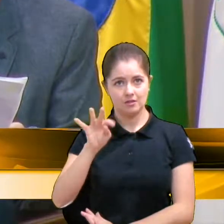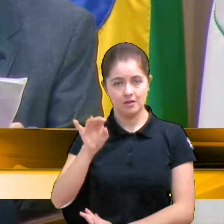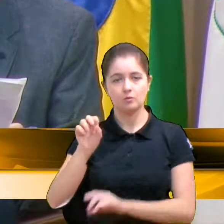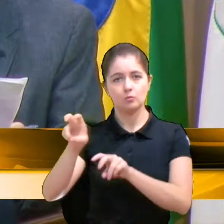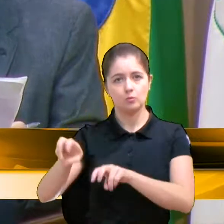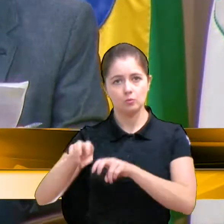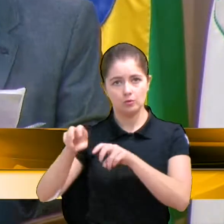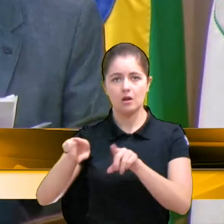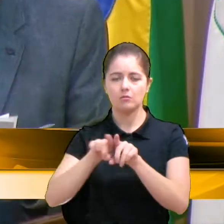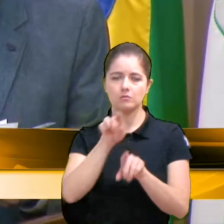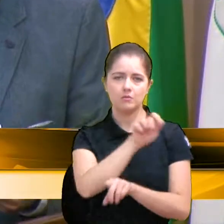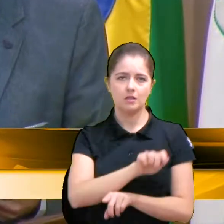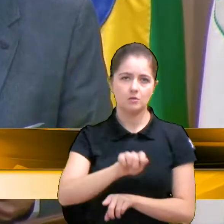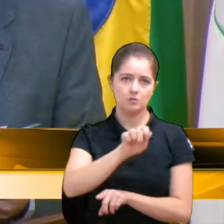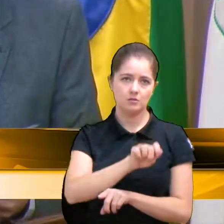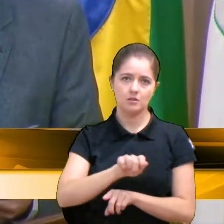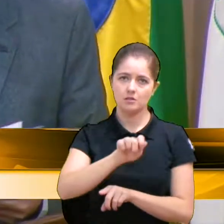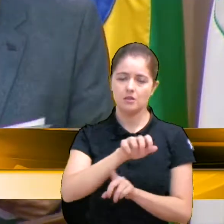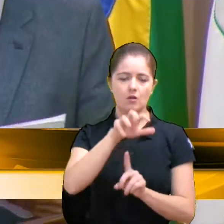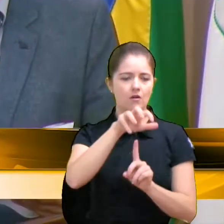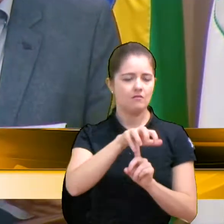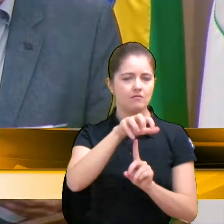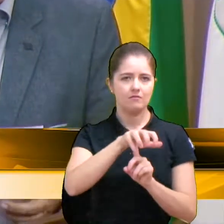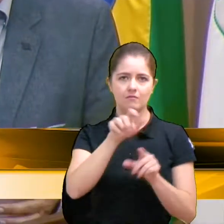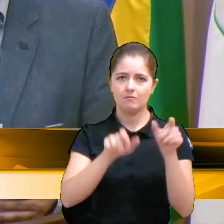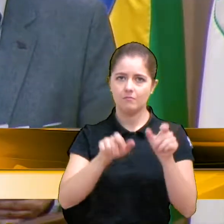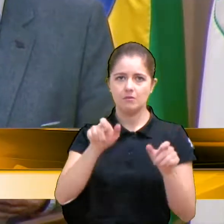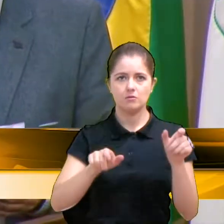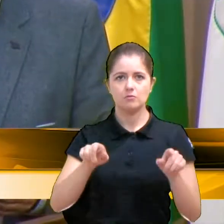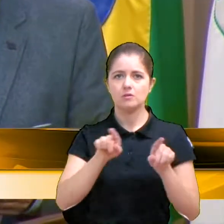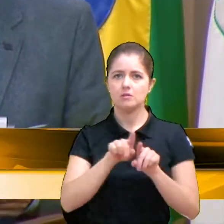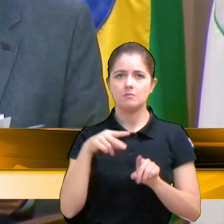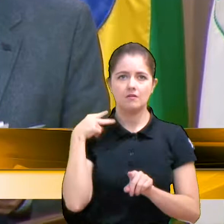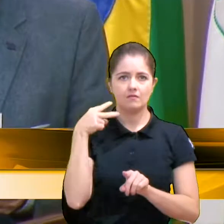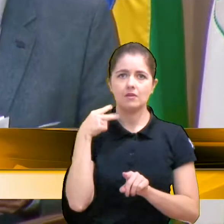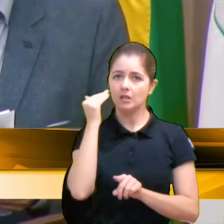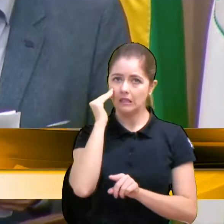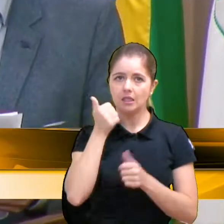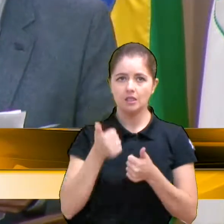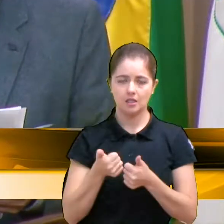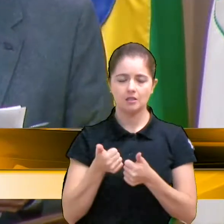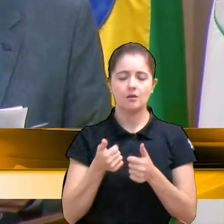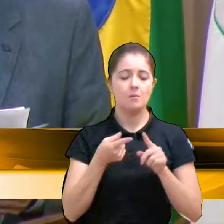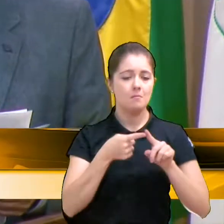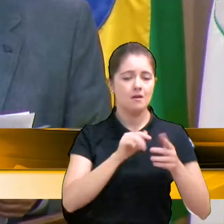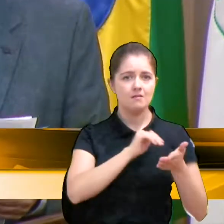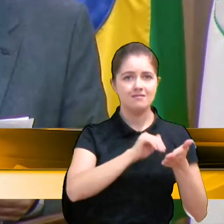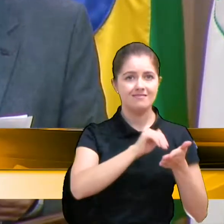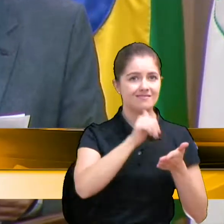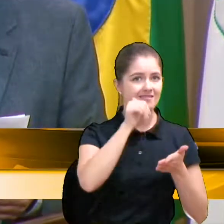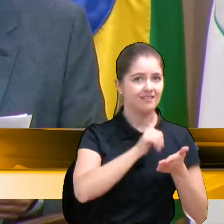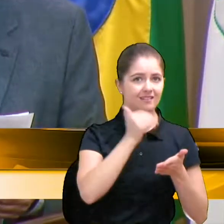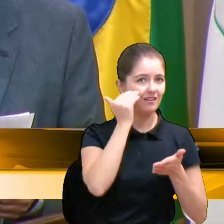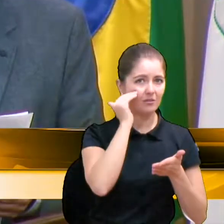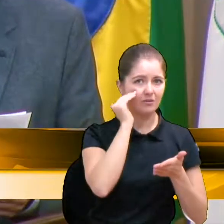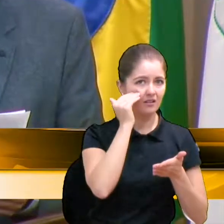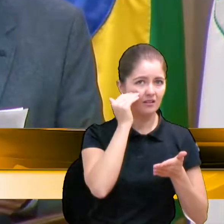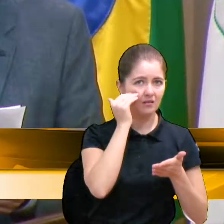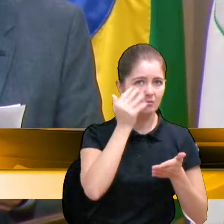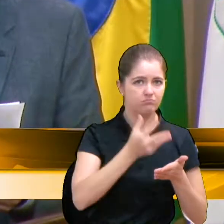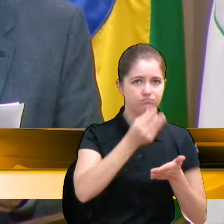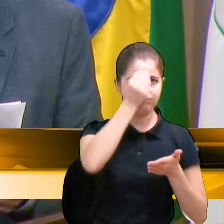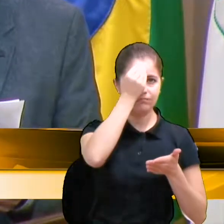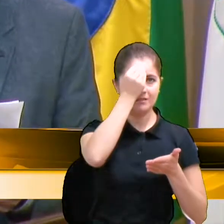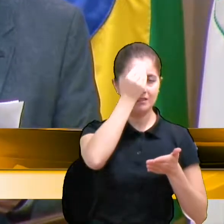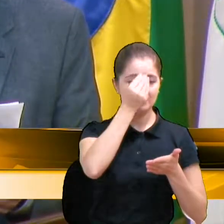consumidora, feirantes, vereadores. A secretária não assimilou e não entendeu nada, ou